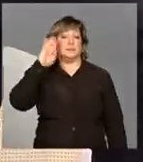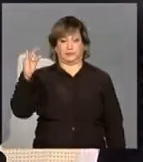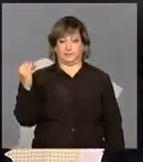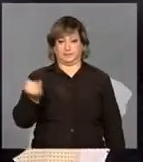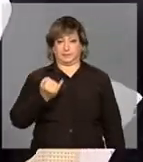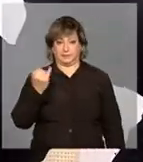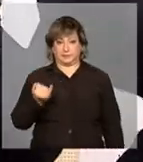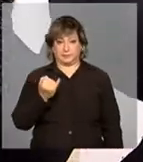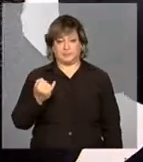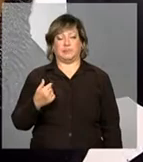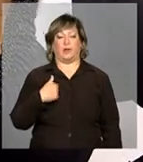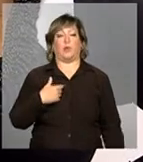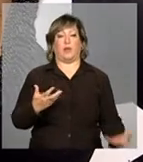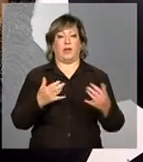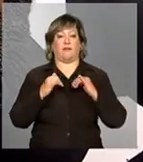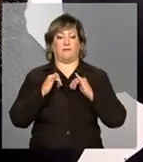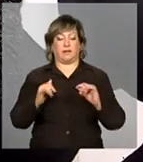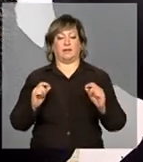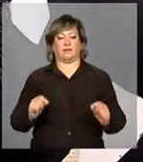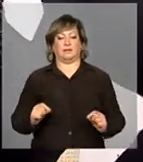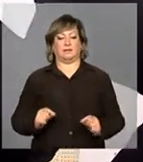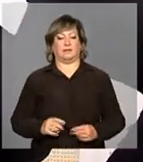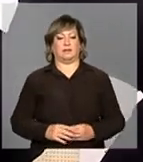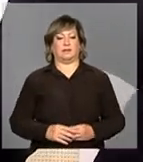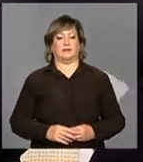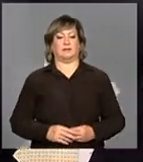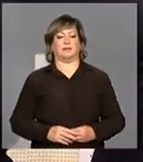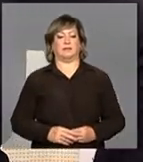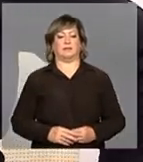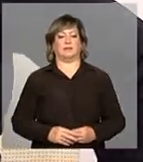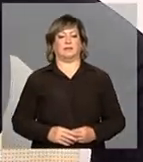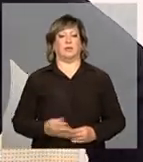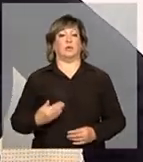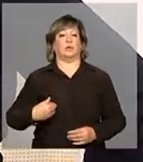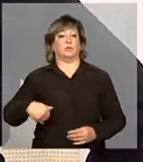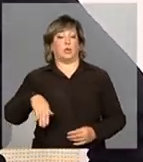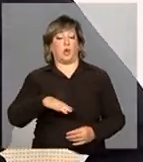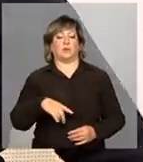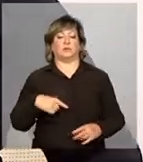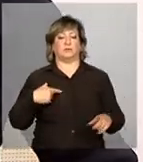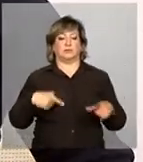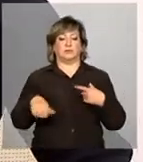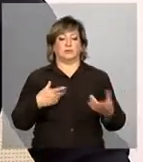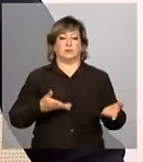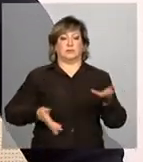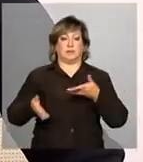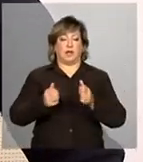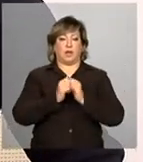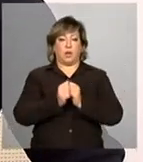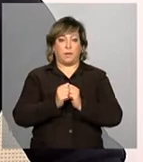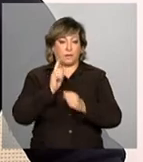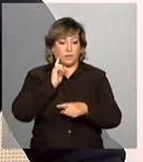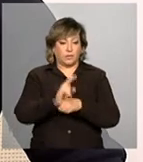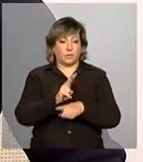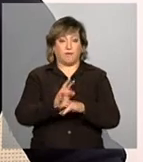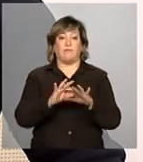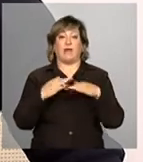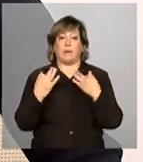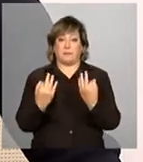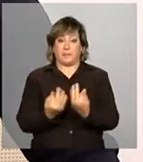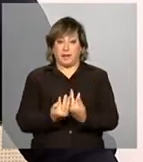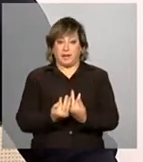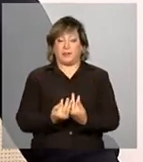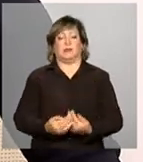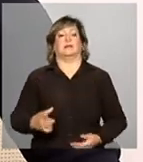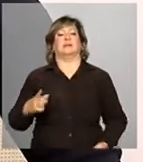importante esse eu queria chamar atenção é que os nossos serviços de acompanhamento familiar estão